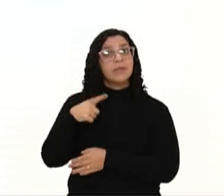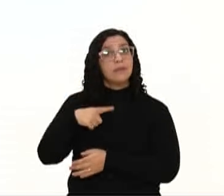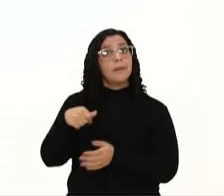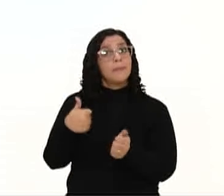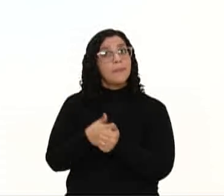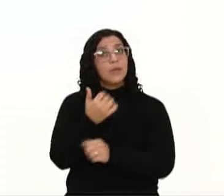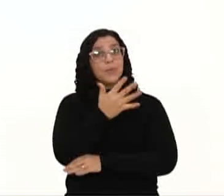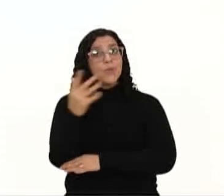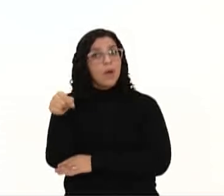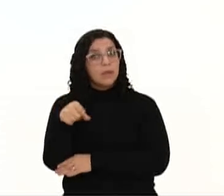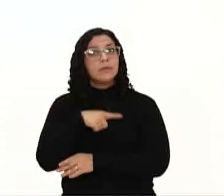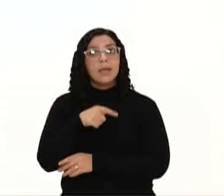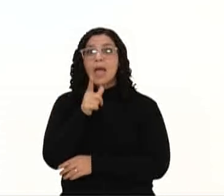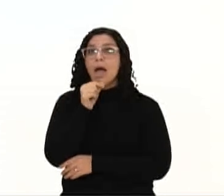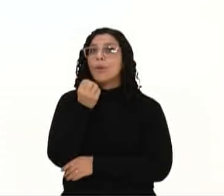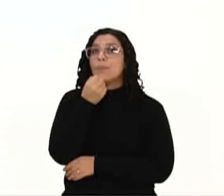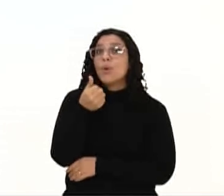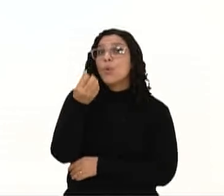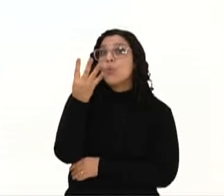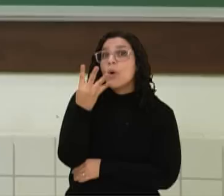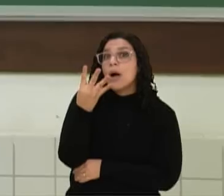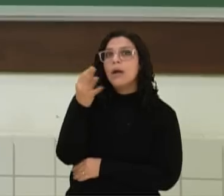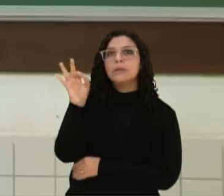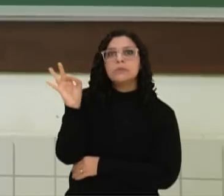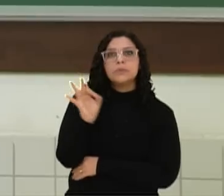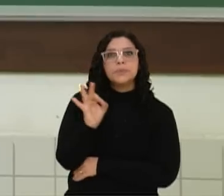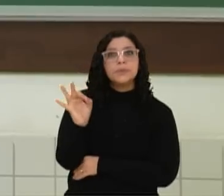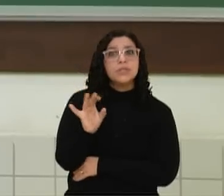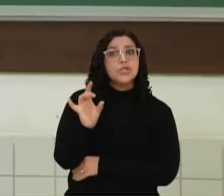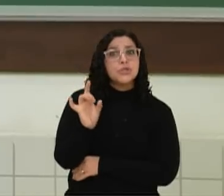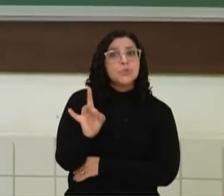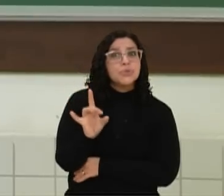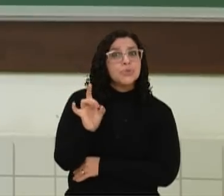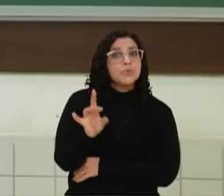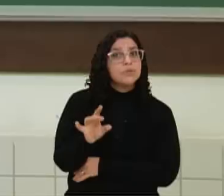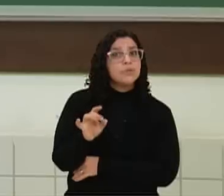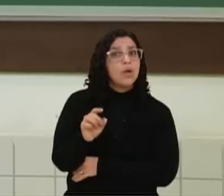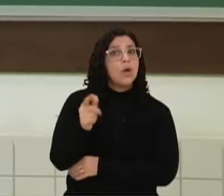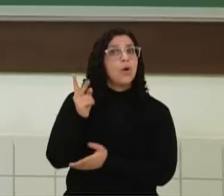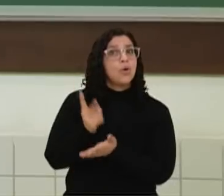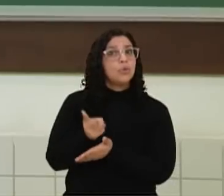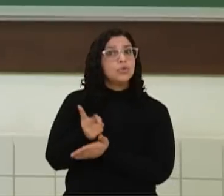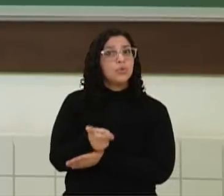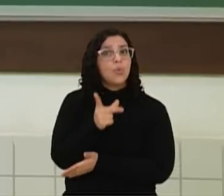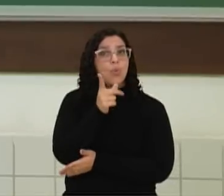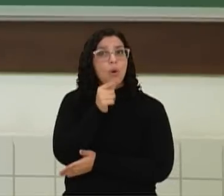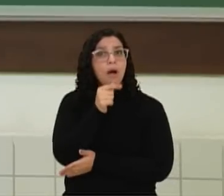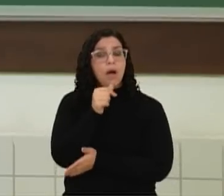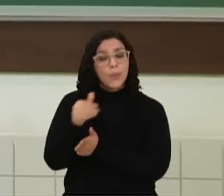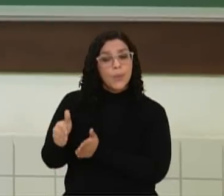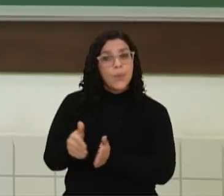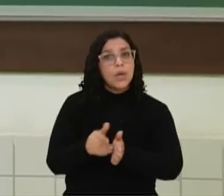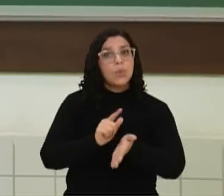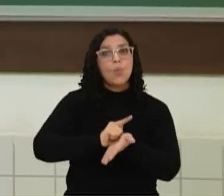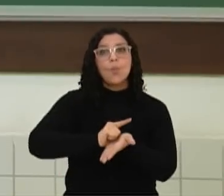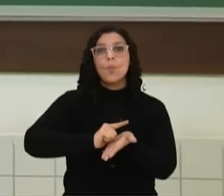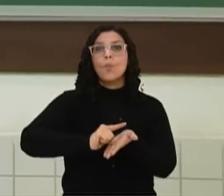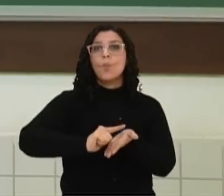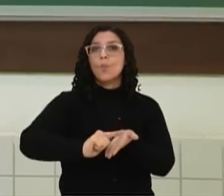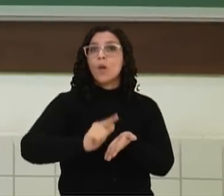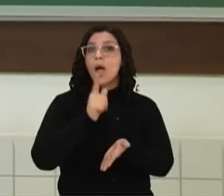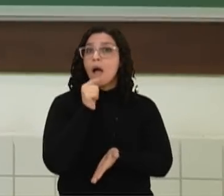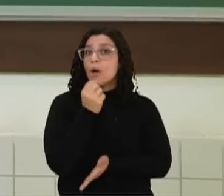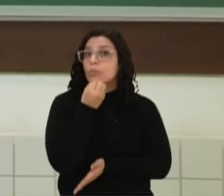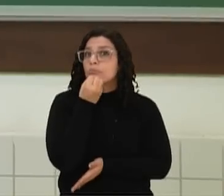cortam esse bioma tem água boa. Somente 4% dos rios que cortam as áreas de Mata Atlântica que tem uma